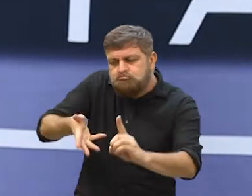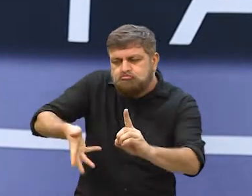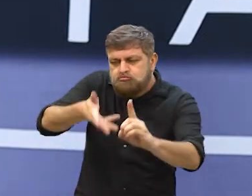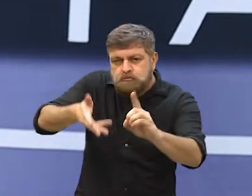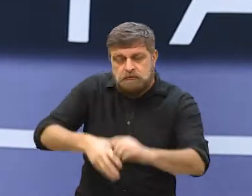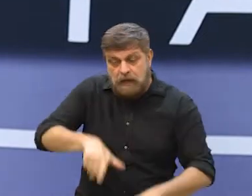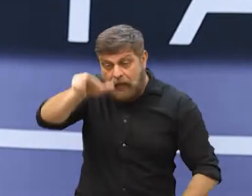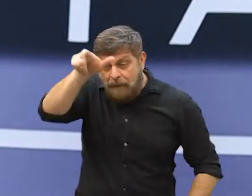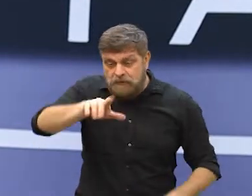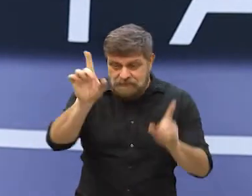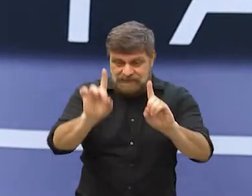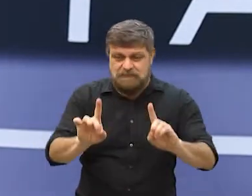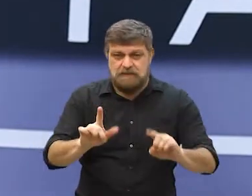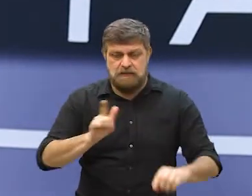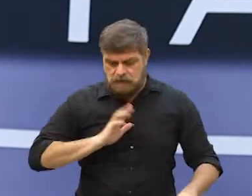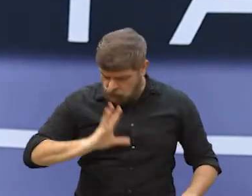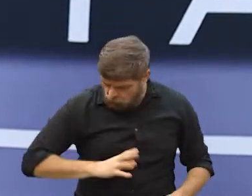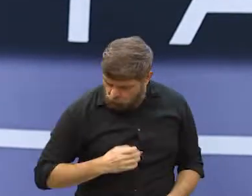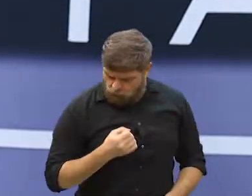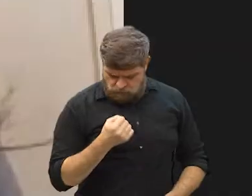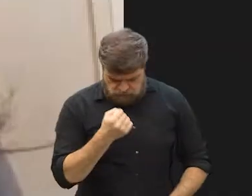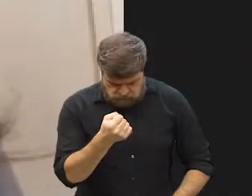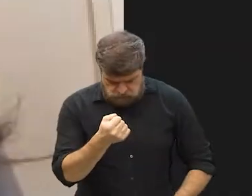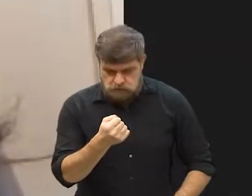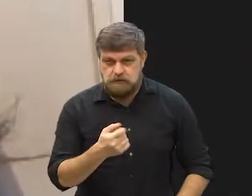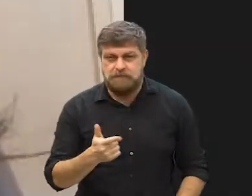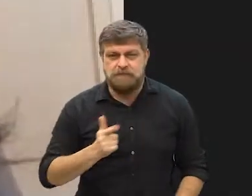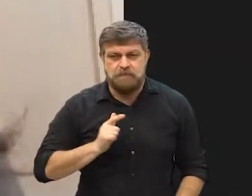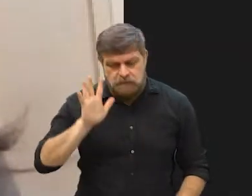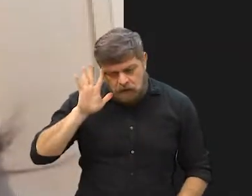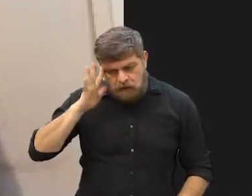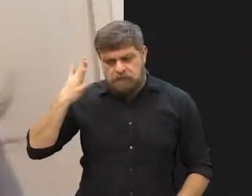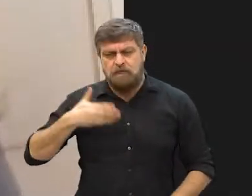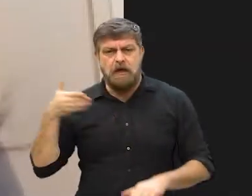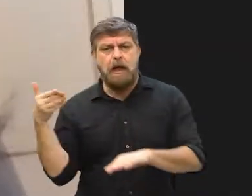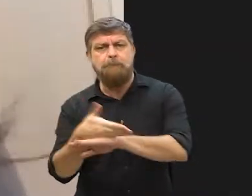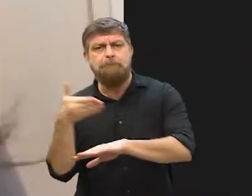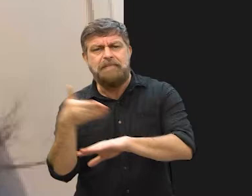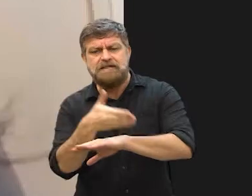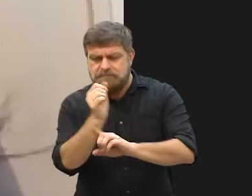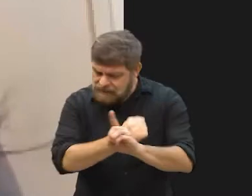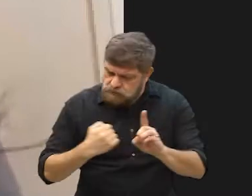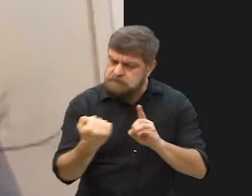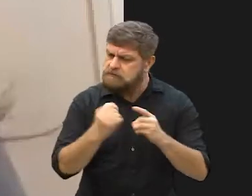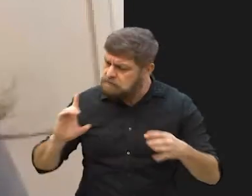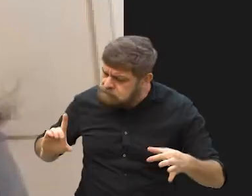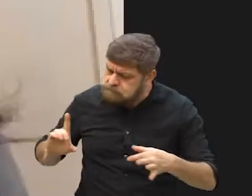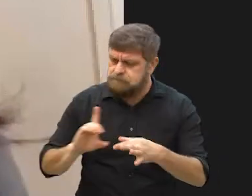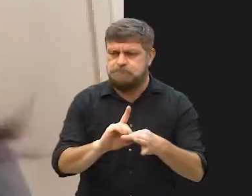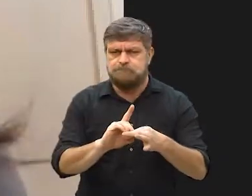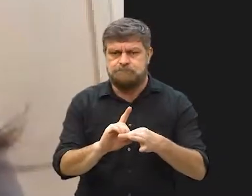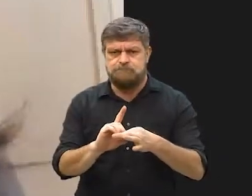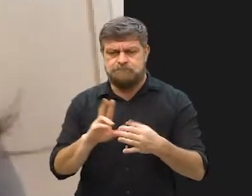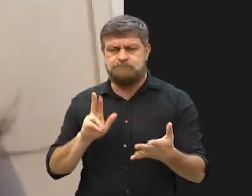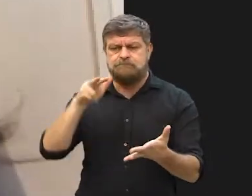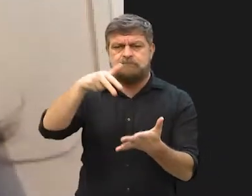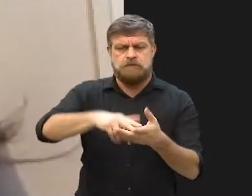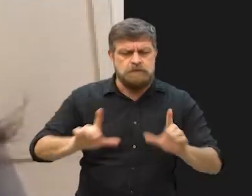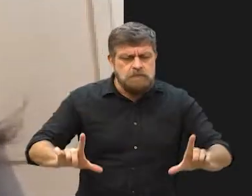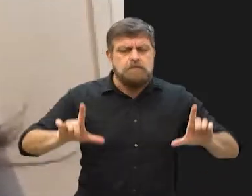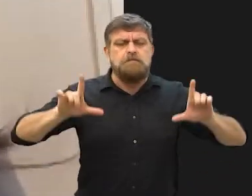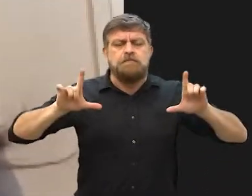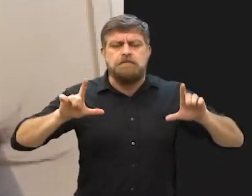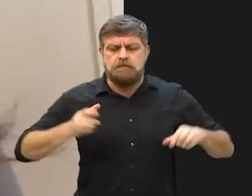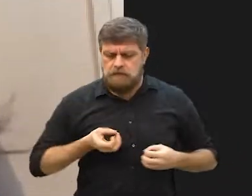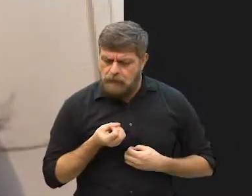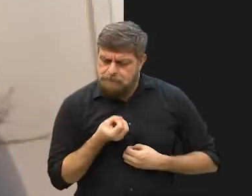que elas tenham mais coragem de participar mais da vida social, né? De se expor, de falar,